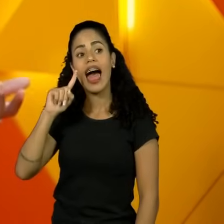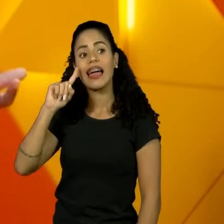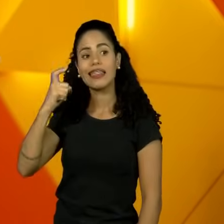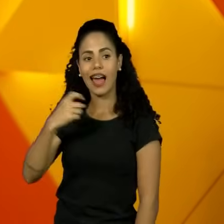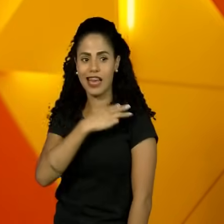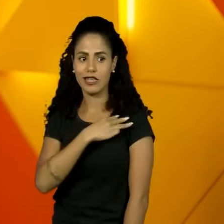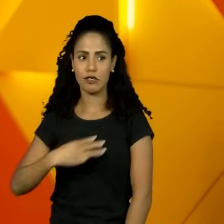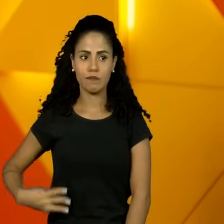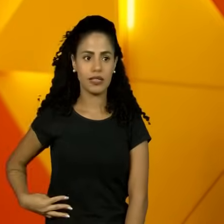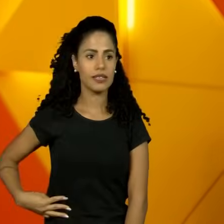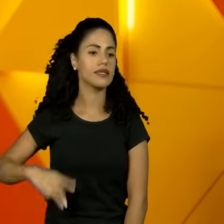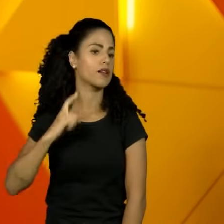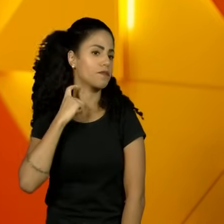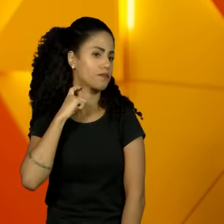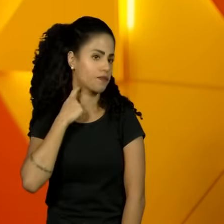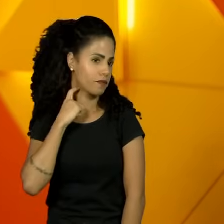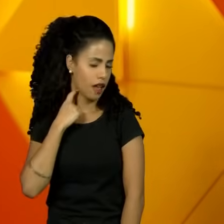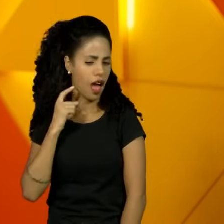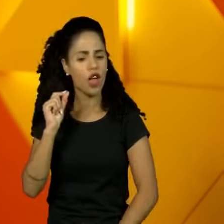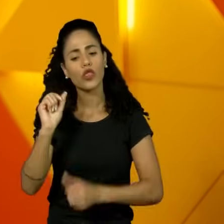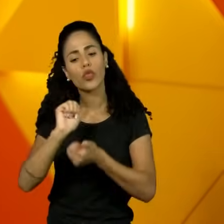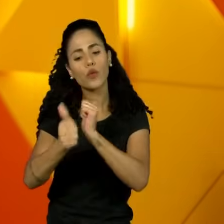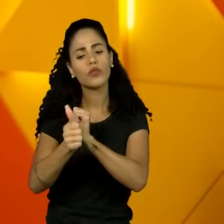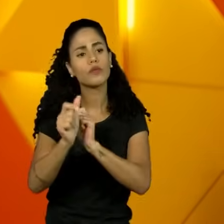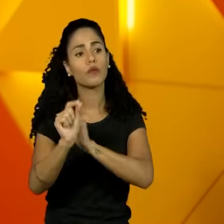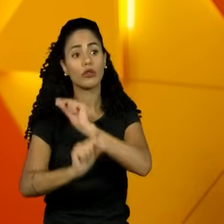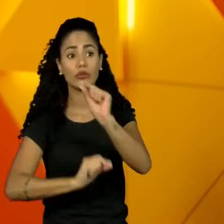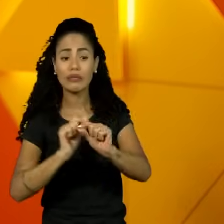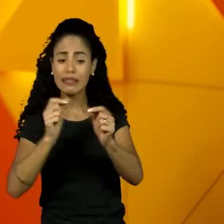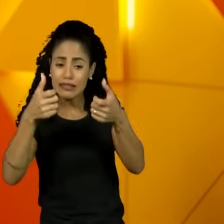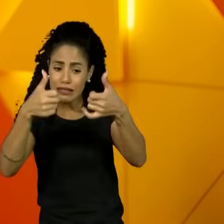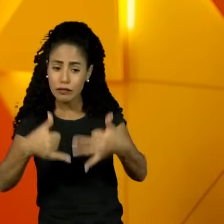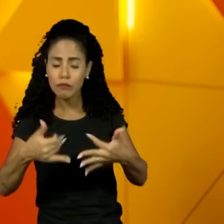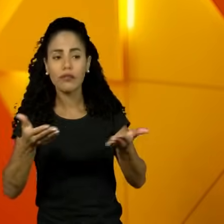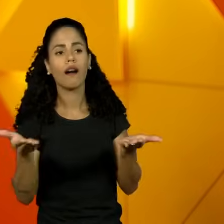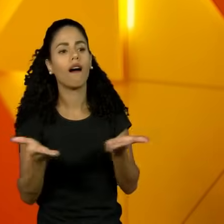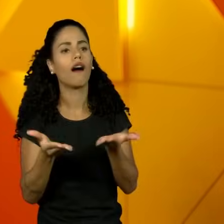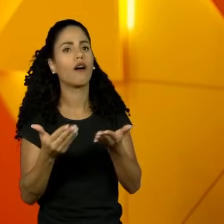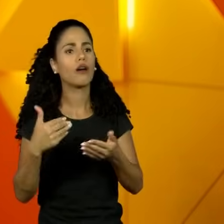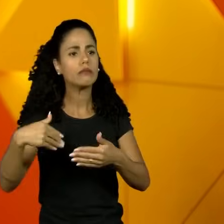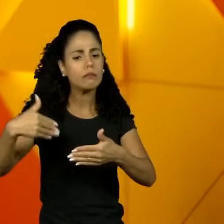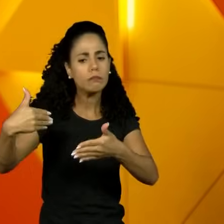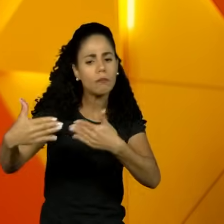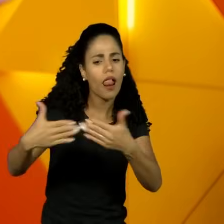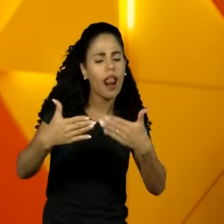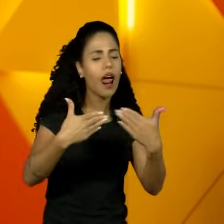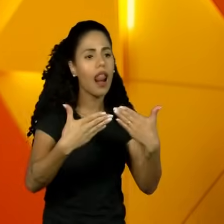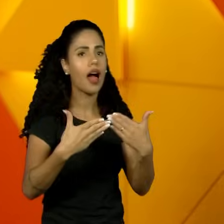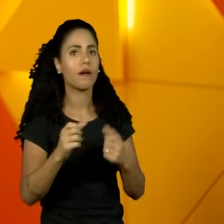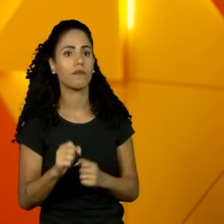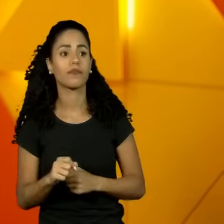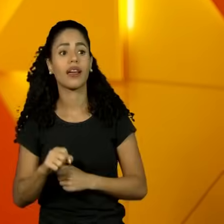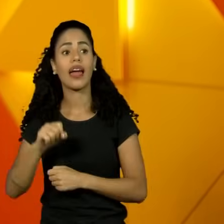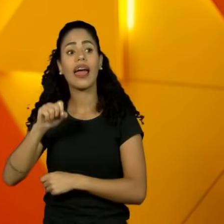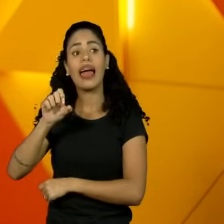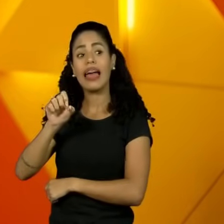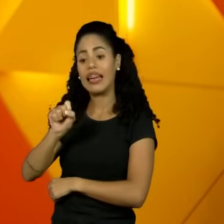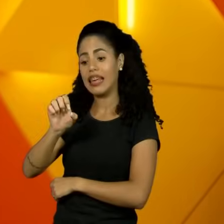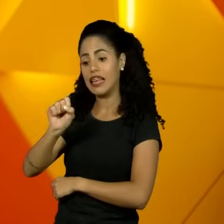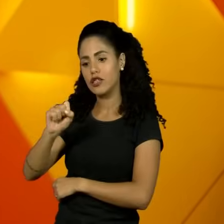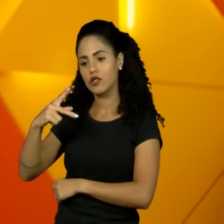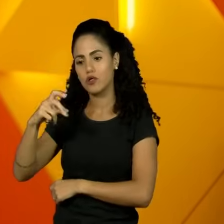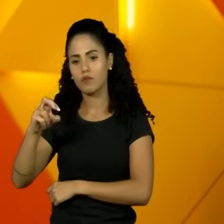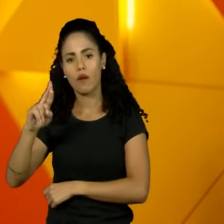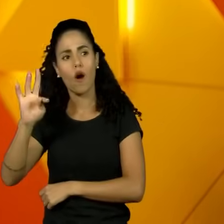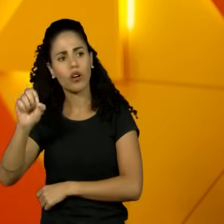ex-ministra dos Esportes, Ana Moser, para que a gente pudesse ir um pouco além na discussão se E esporte é ou